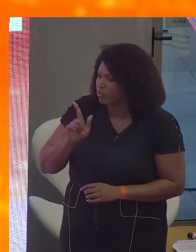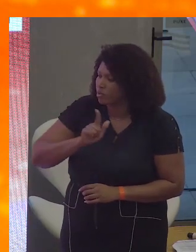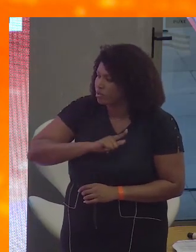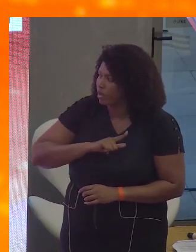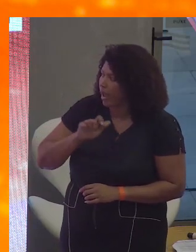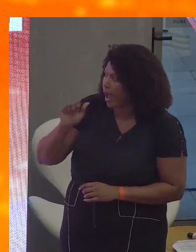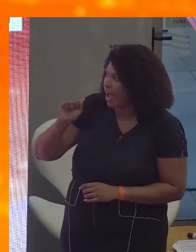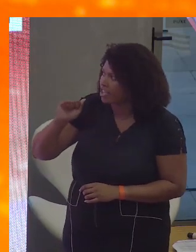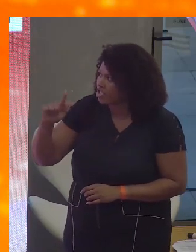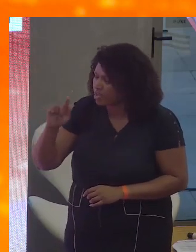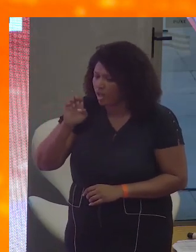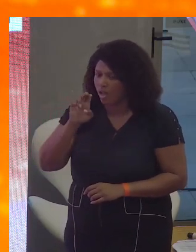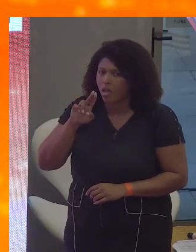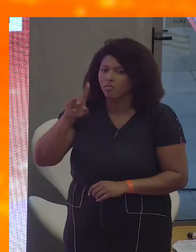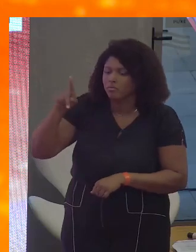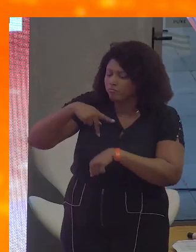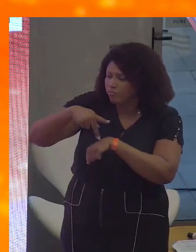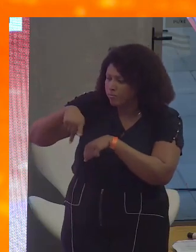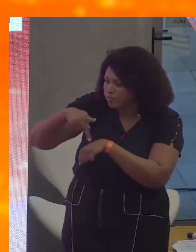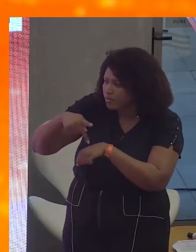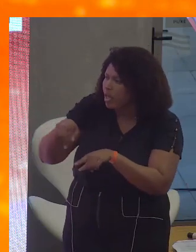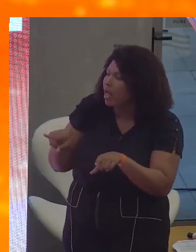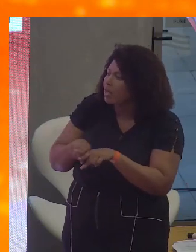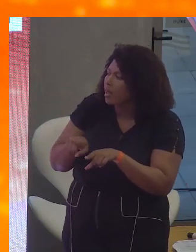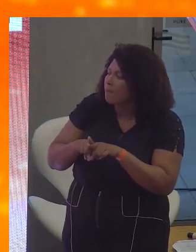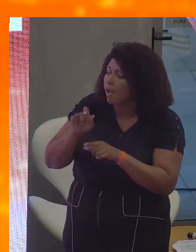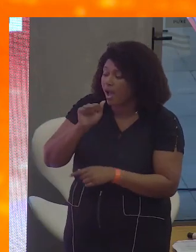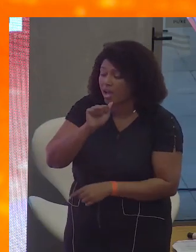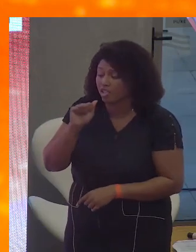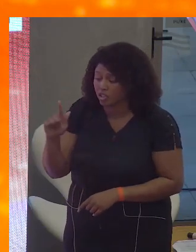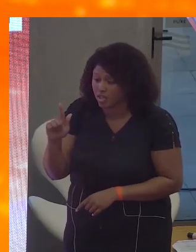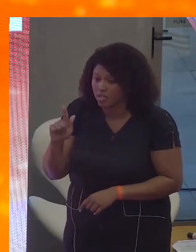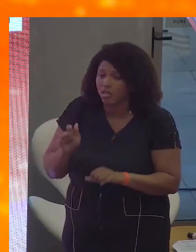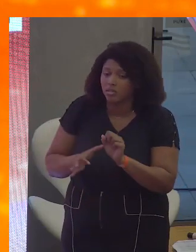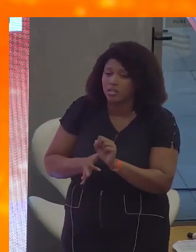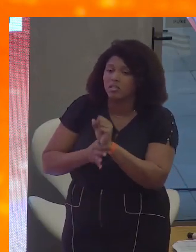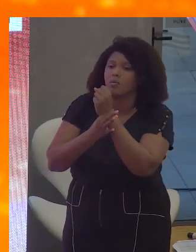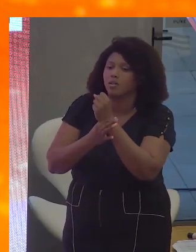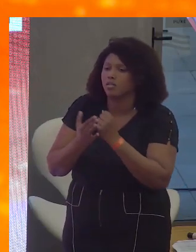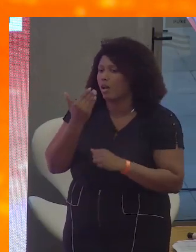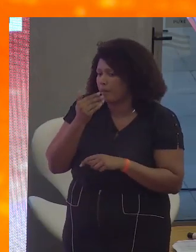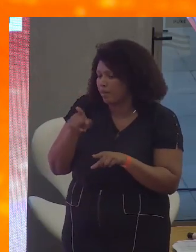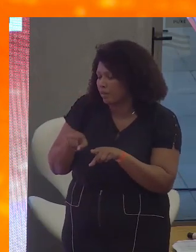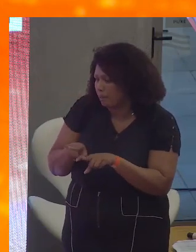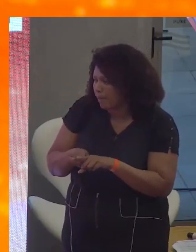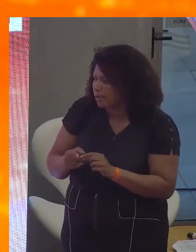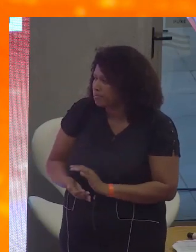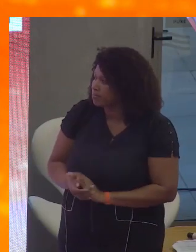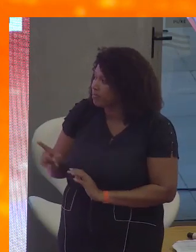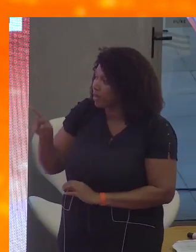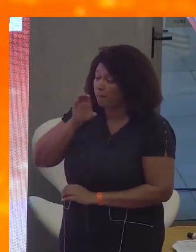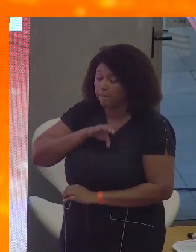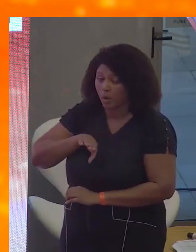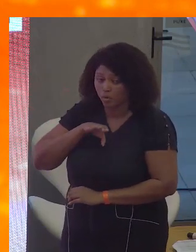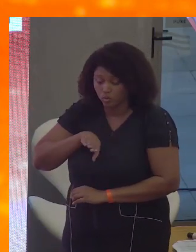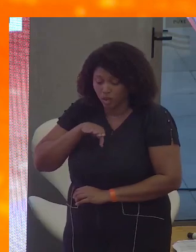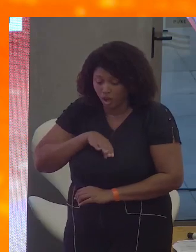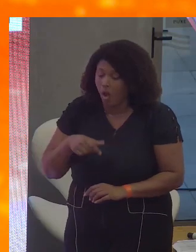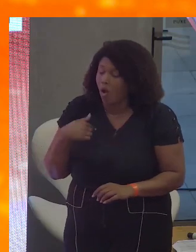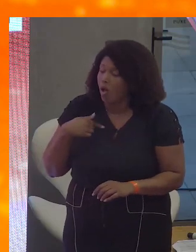Agência Europeia de Medicamentos, a Agência Europeia de Segurança Alimentar, e, em Portugal, eu tenho